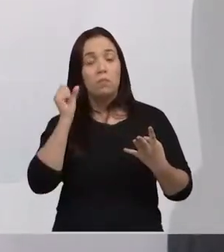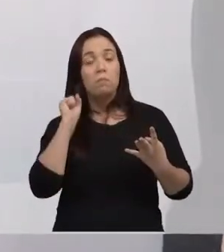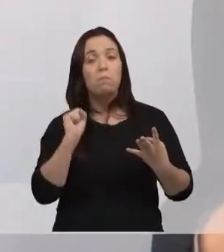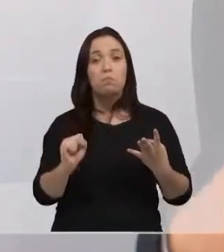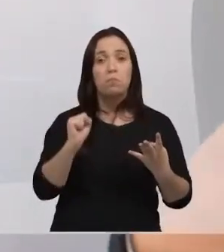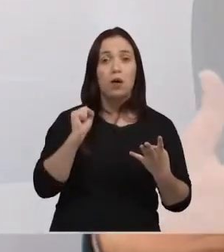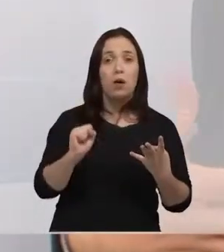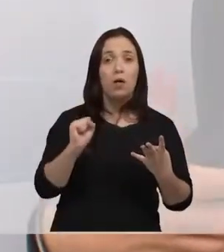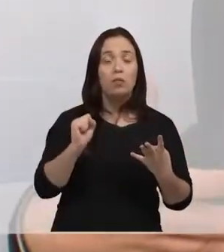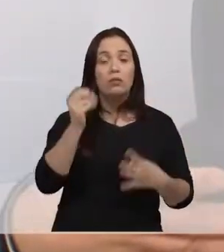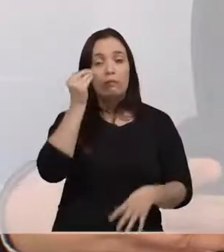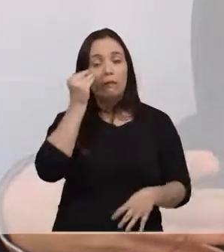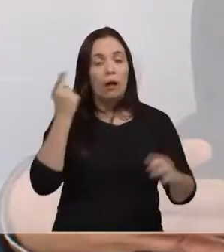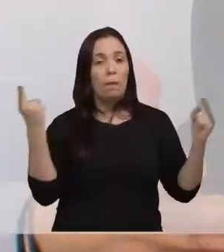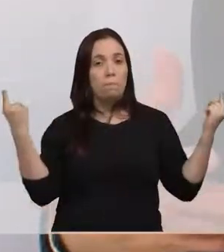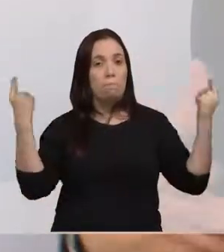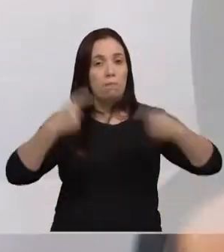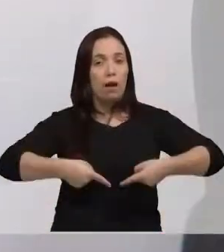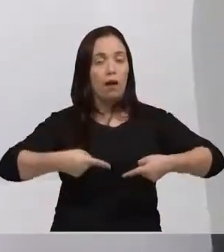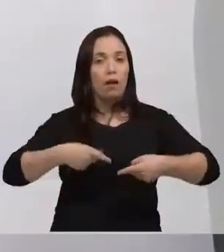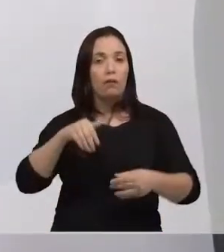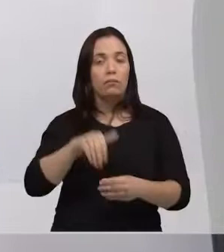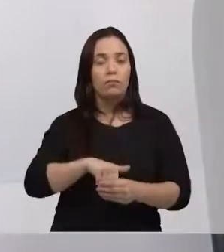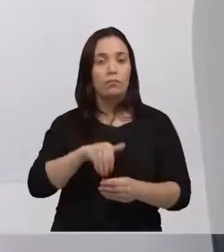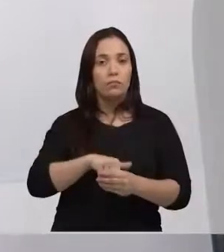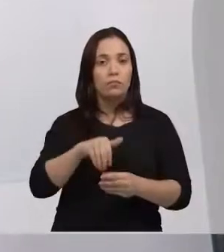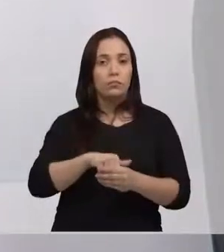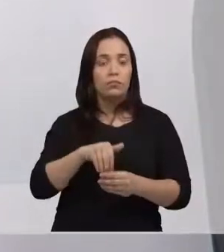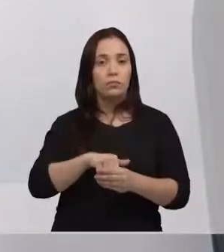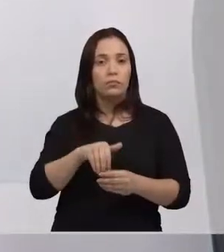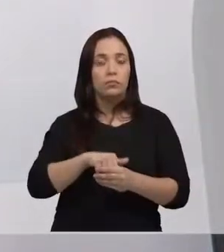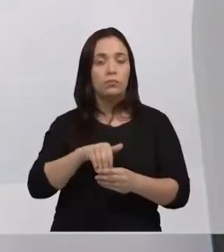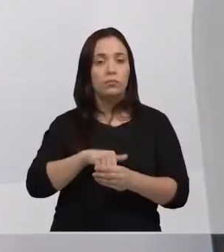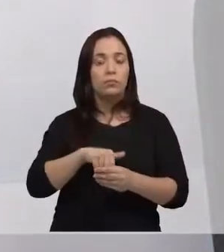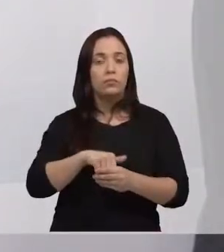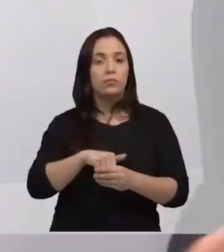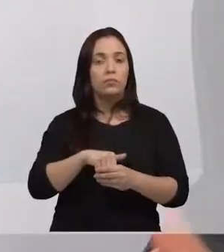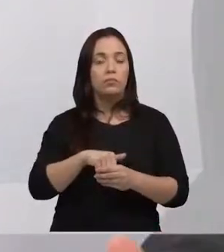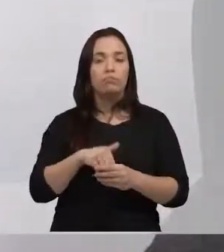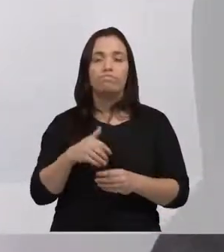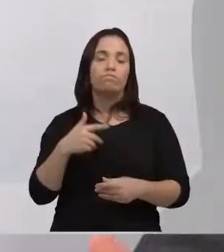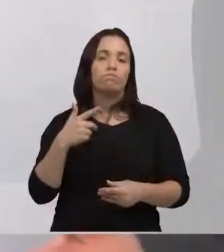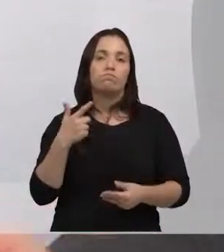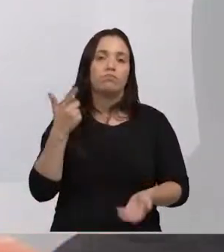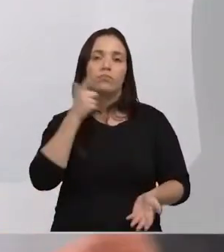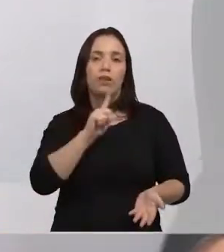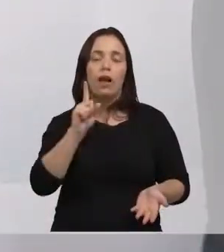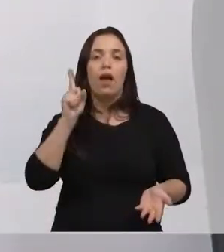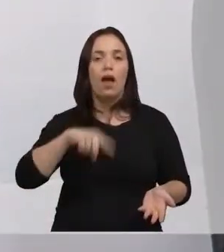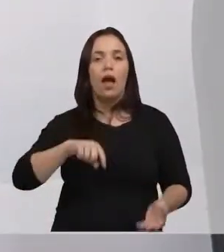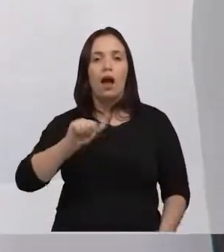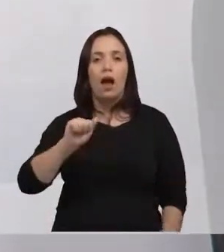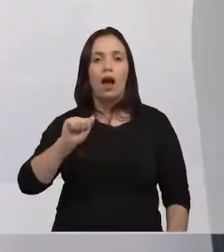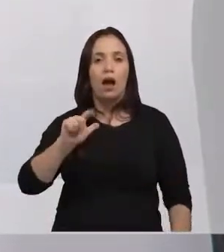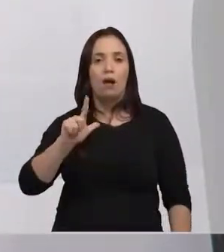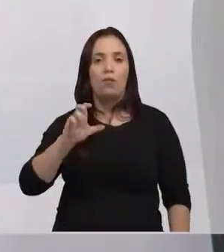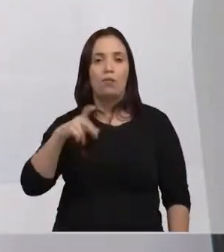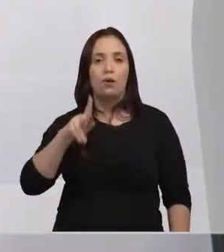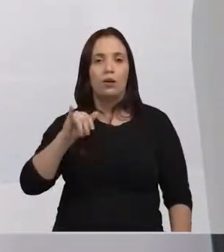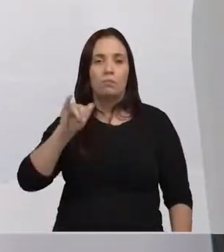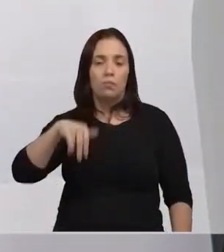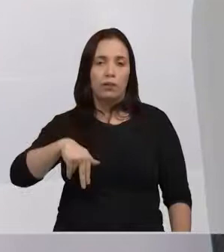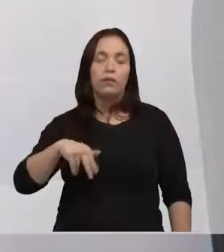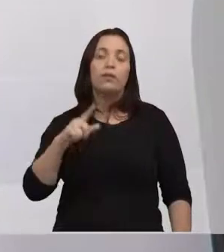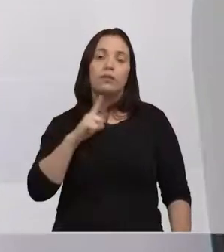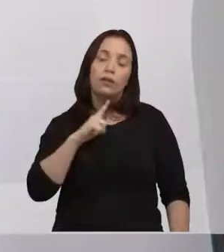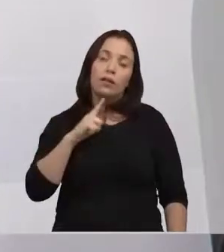o candidato que deveria estar em melhor pontuação, não aconteceu, que é Geraldo Alckmin, que cada vez mais